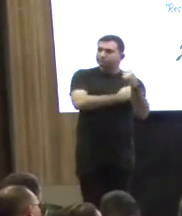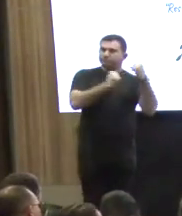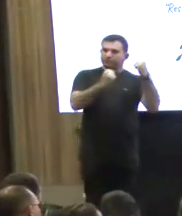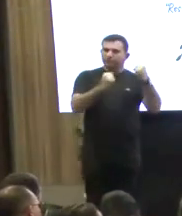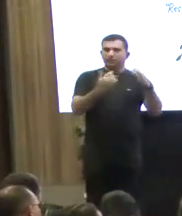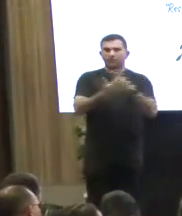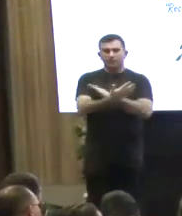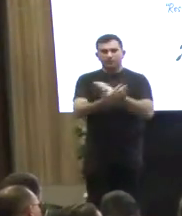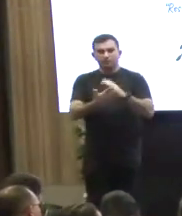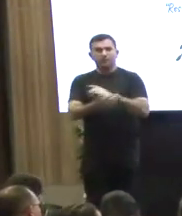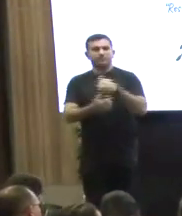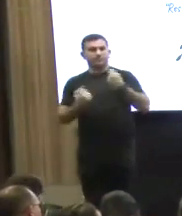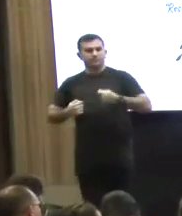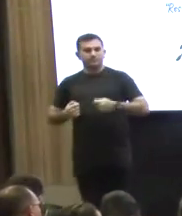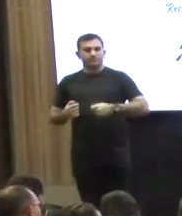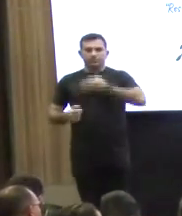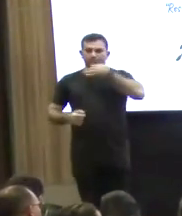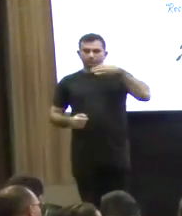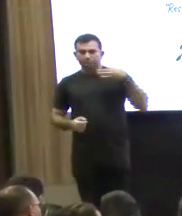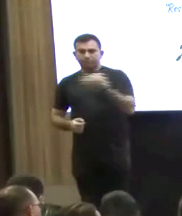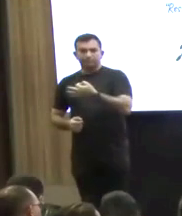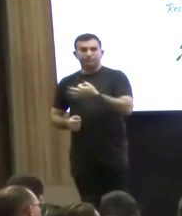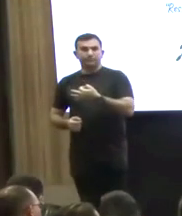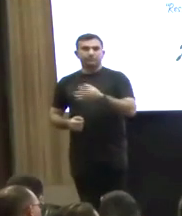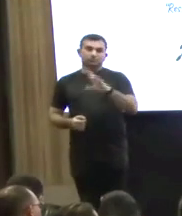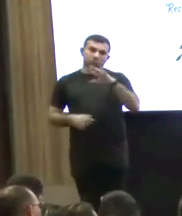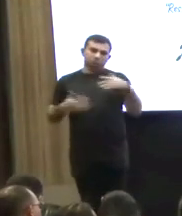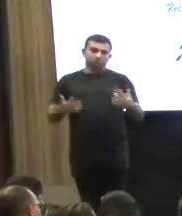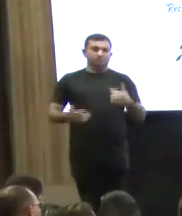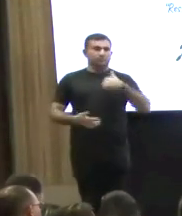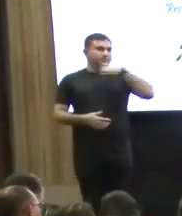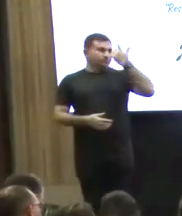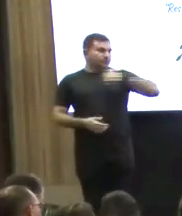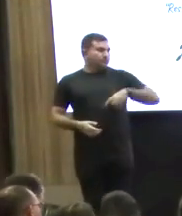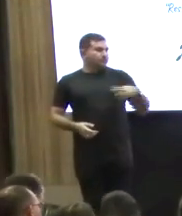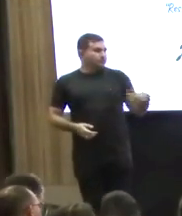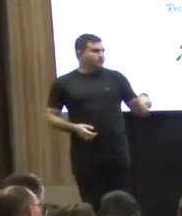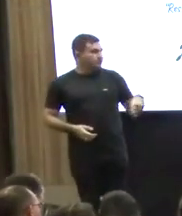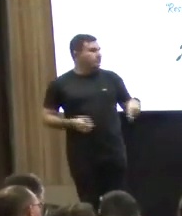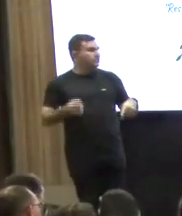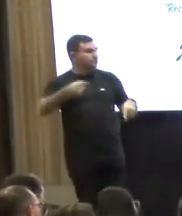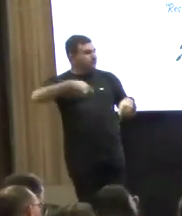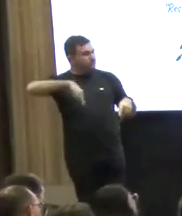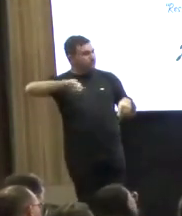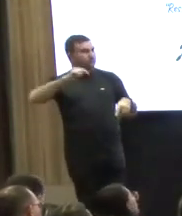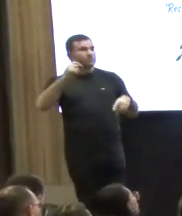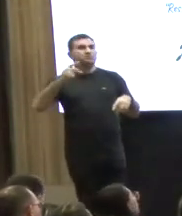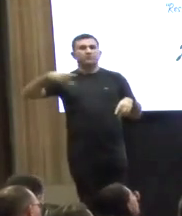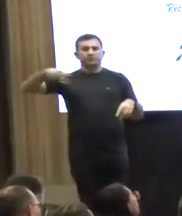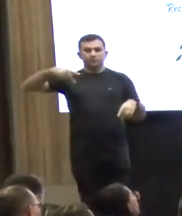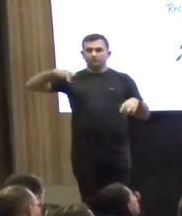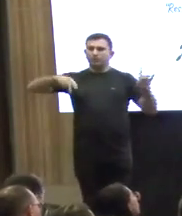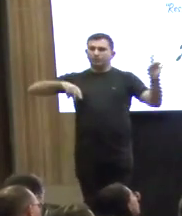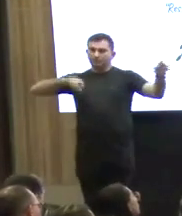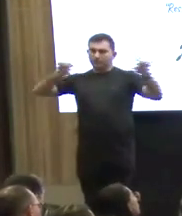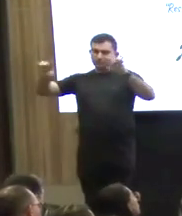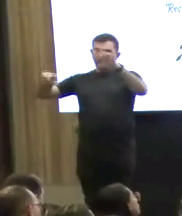são questionadas. Então, eu, professora, nós, professores e professoras, temos que entender